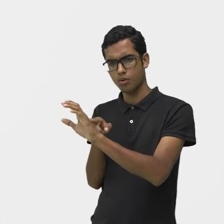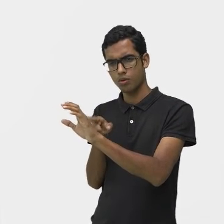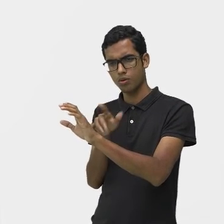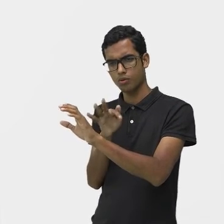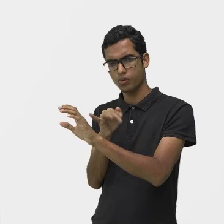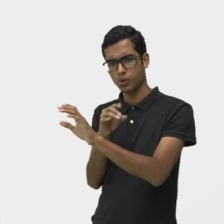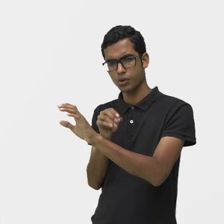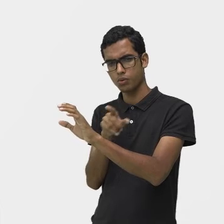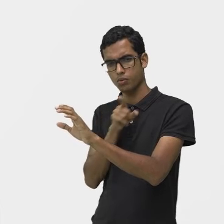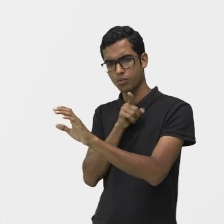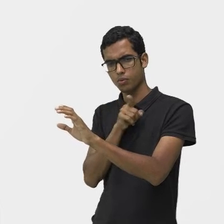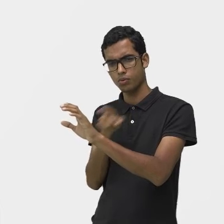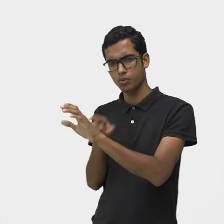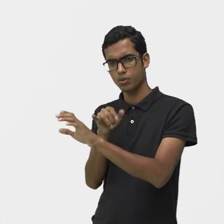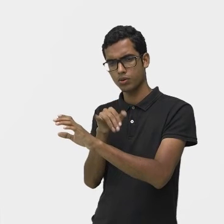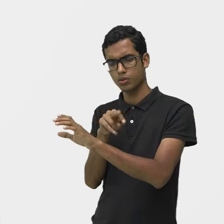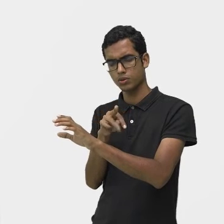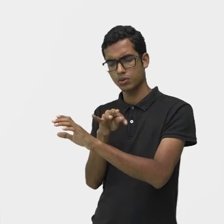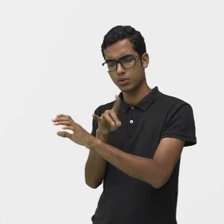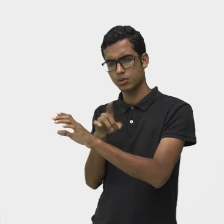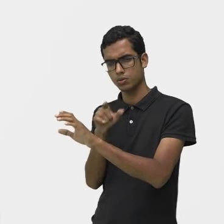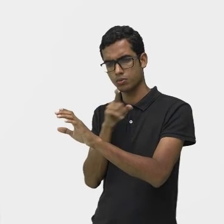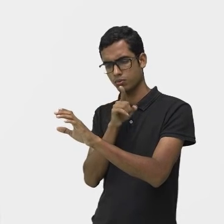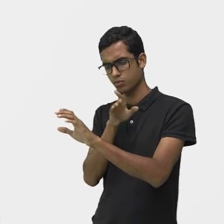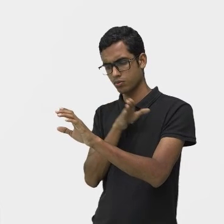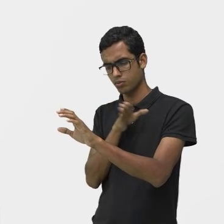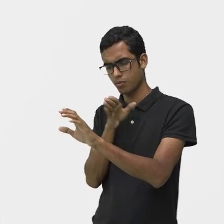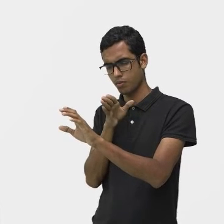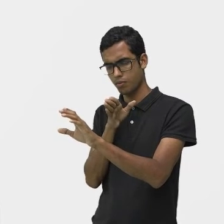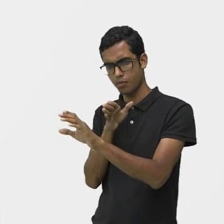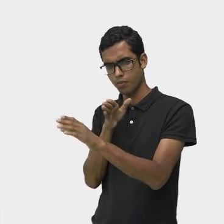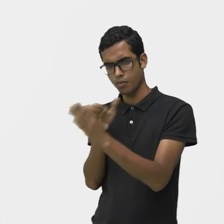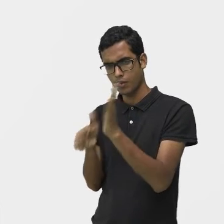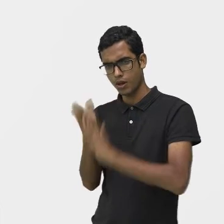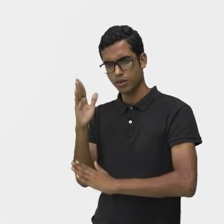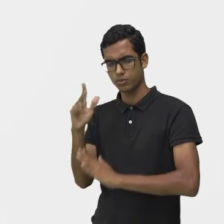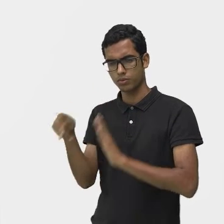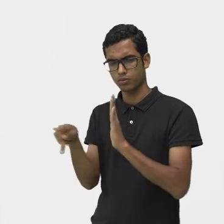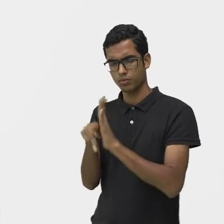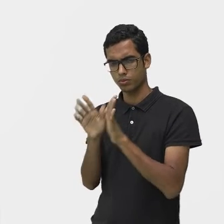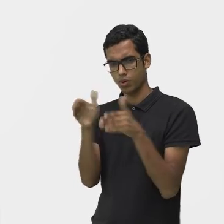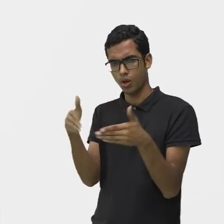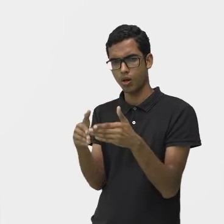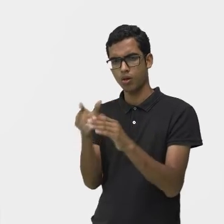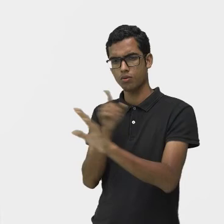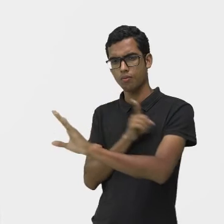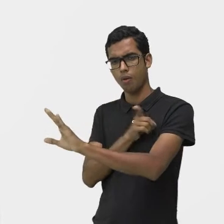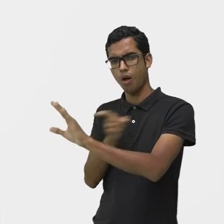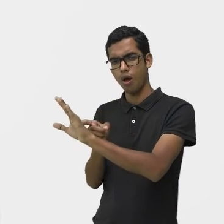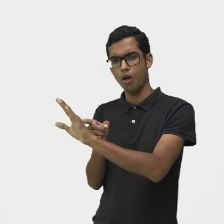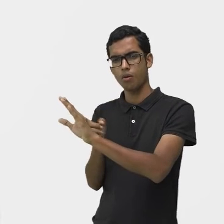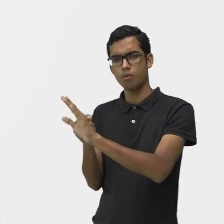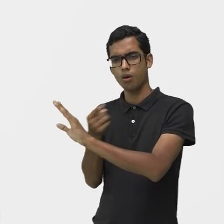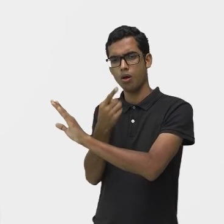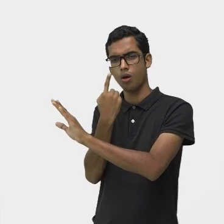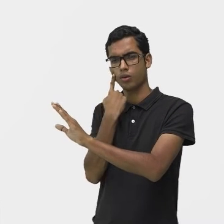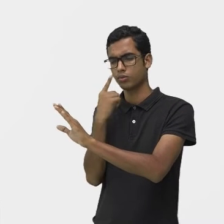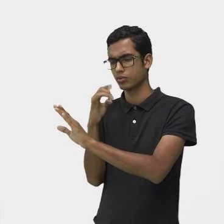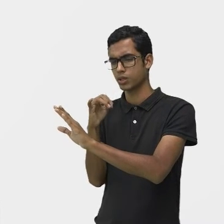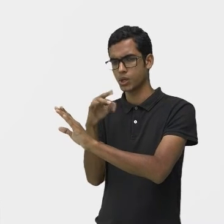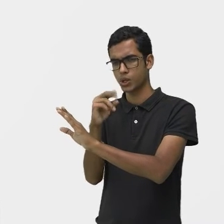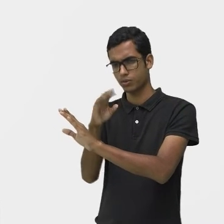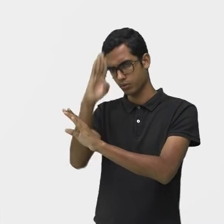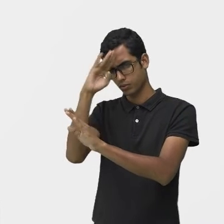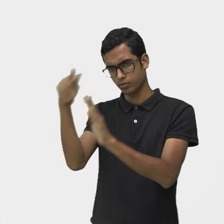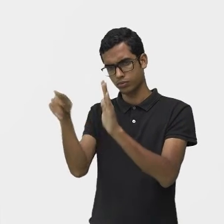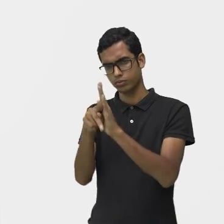agora é o raio incidente que está passando pelo foco do espelho, ele reflete paralelamente ao eixo principal do espelho.